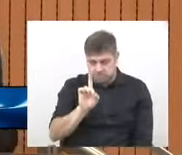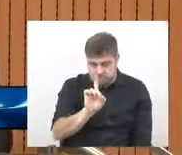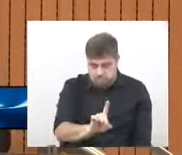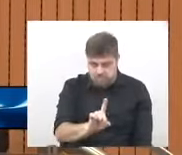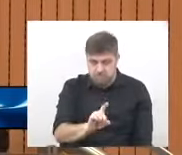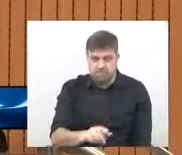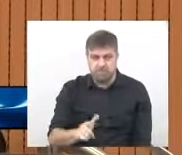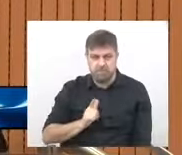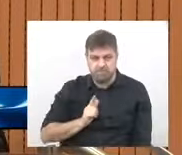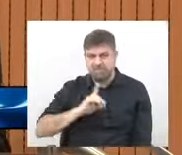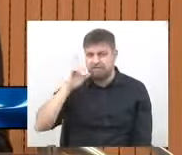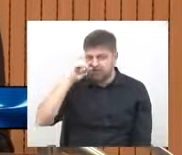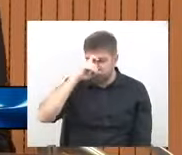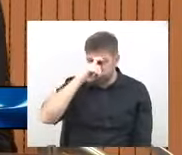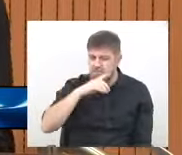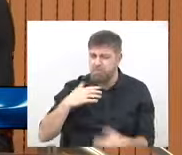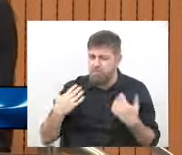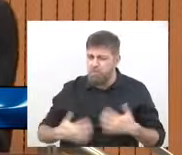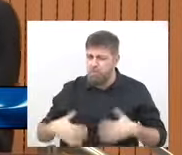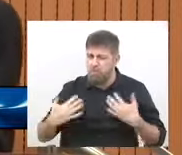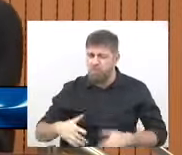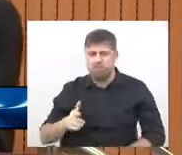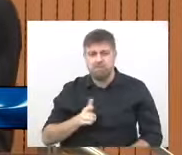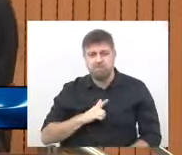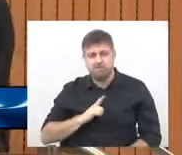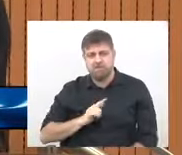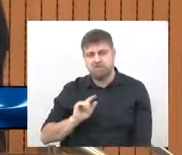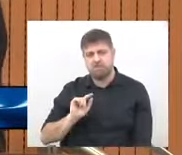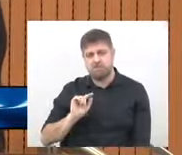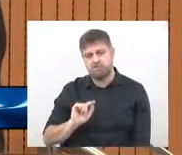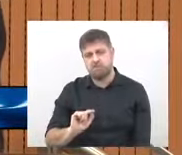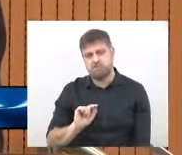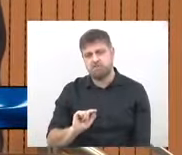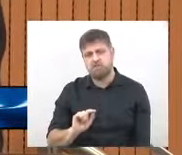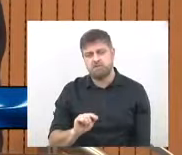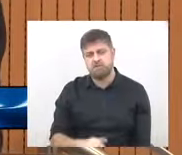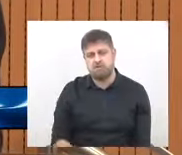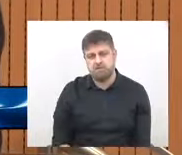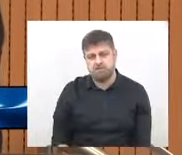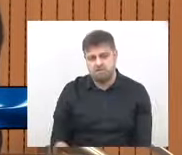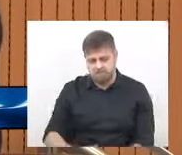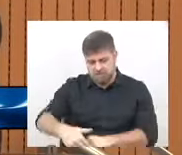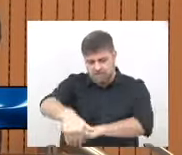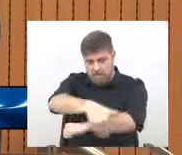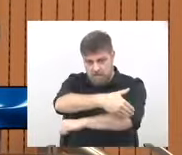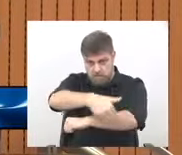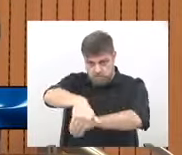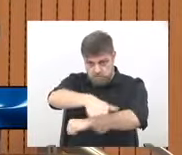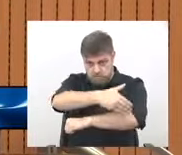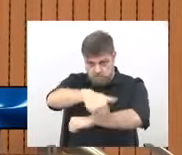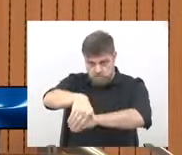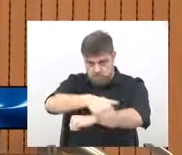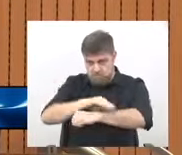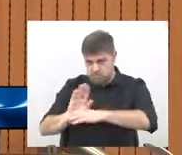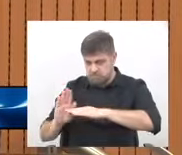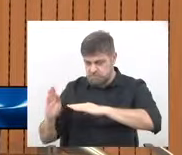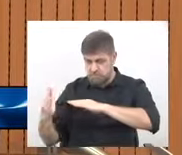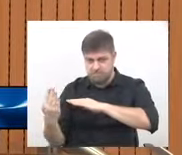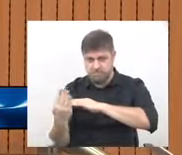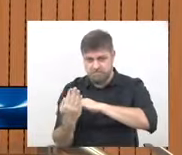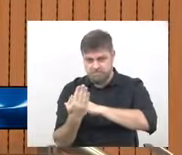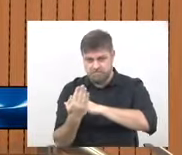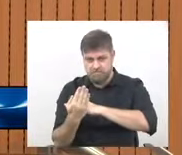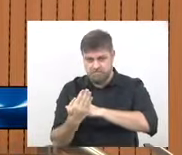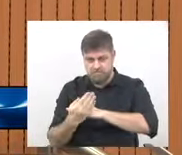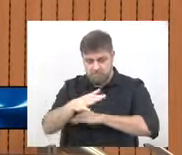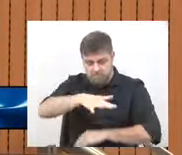Na maior dificuldade, tem que deixar as ruas dos bairros da